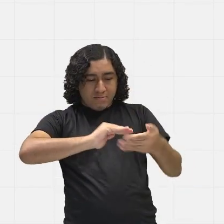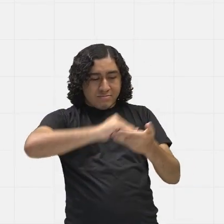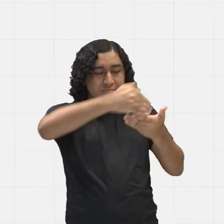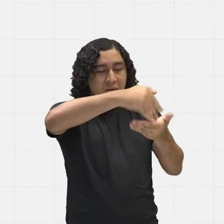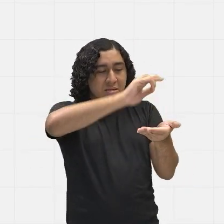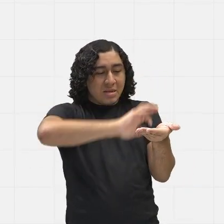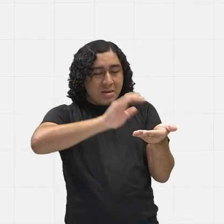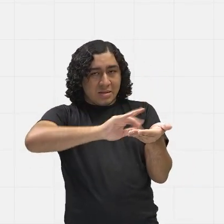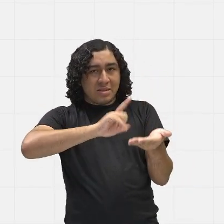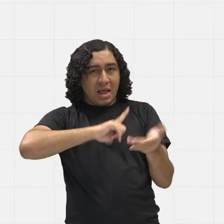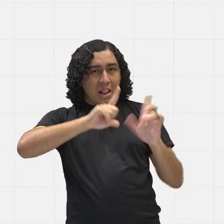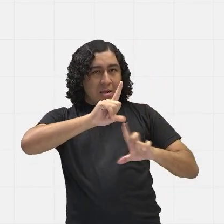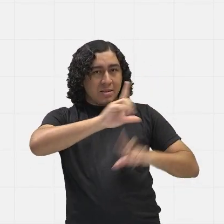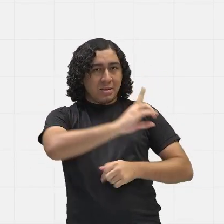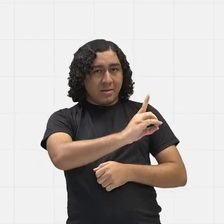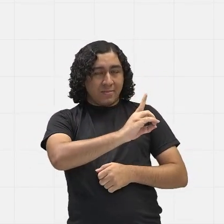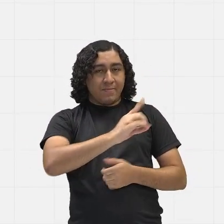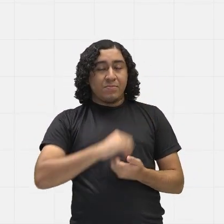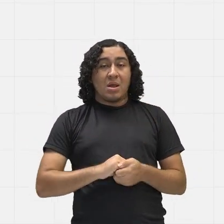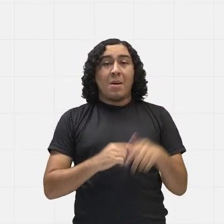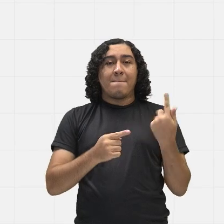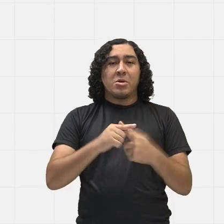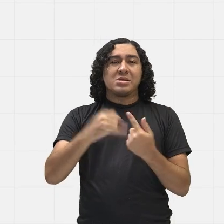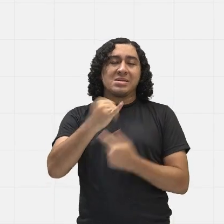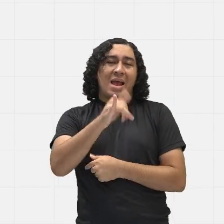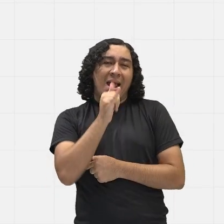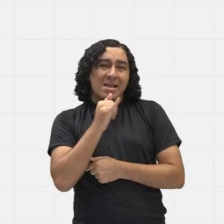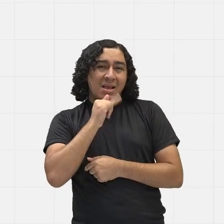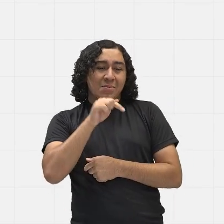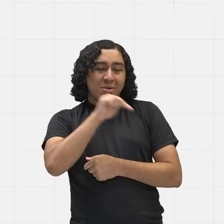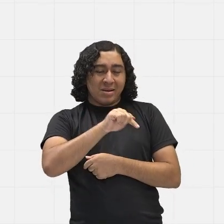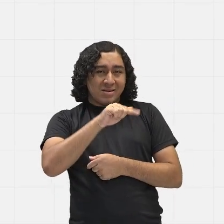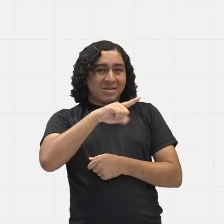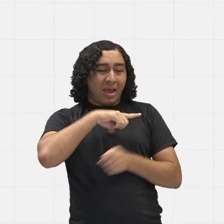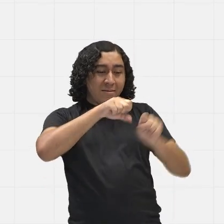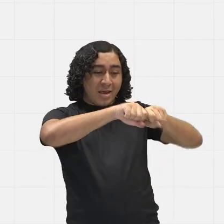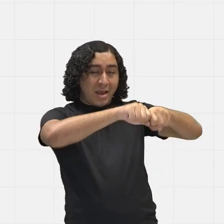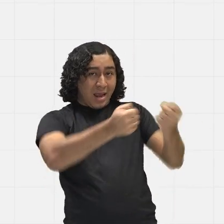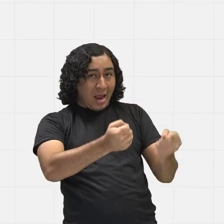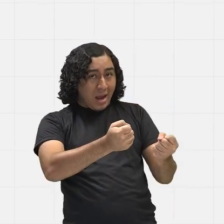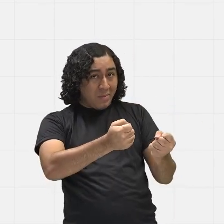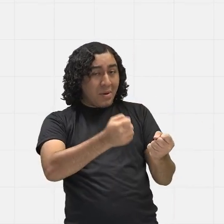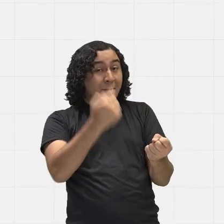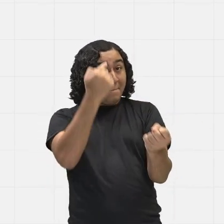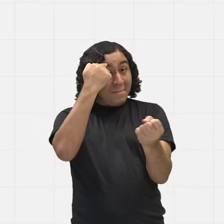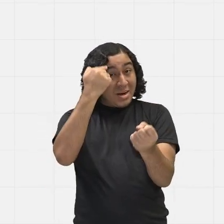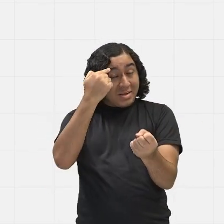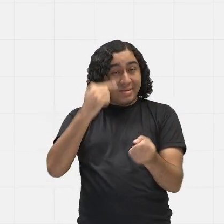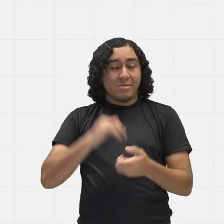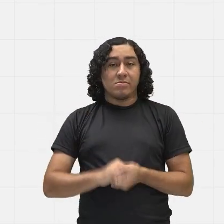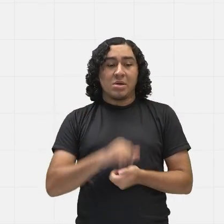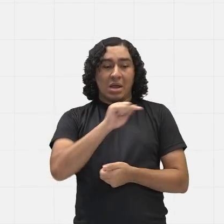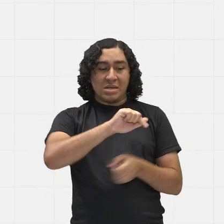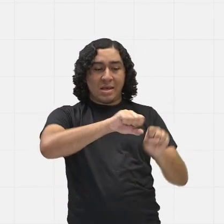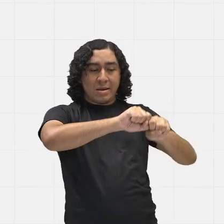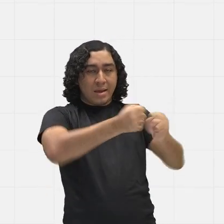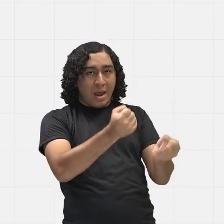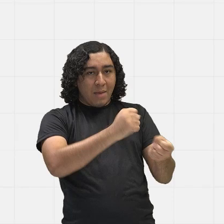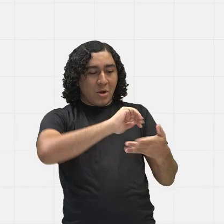venha sofrer, sei lá, venha queimar, a gente pensa na pior possibilidade, venha